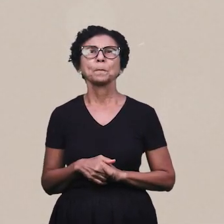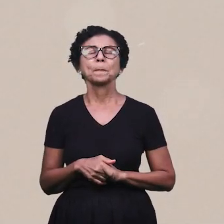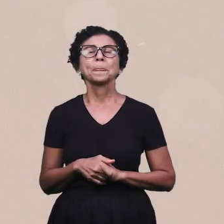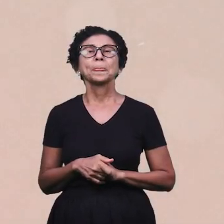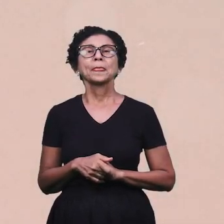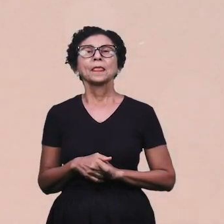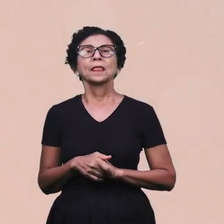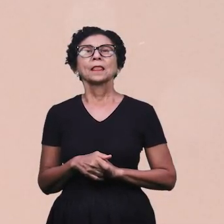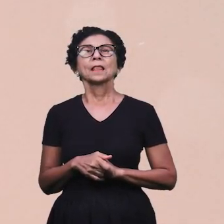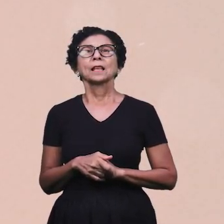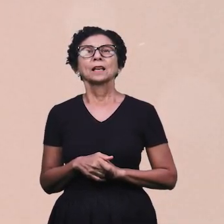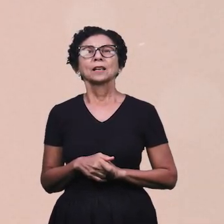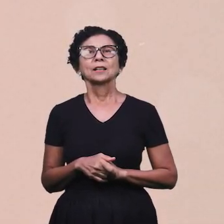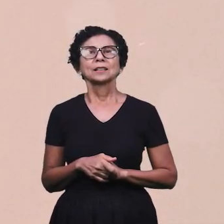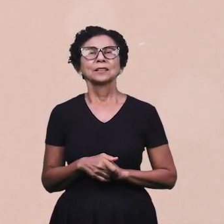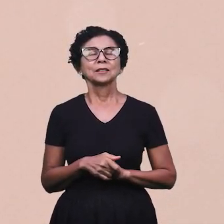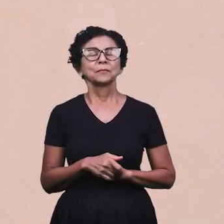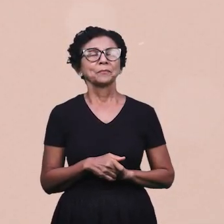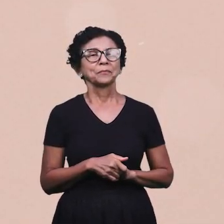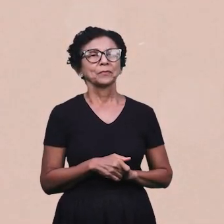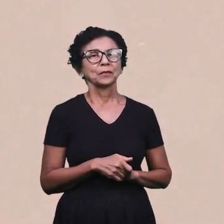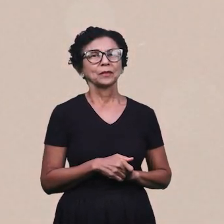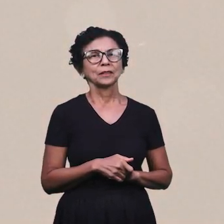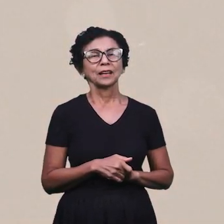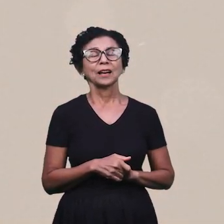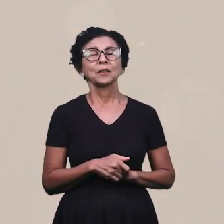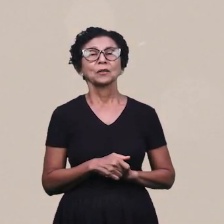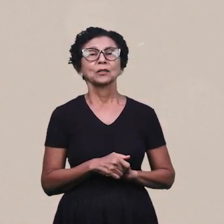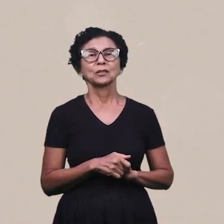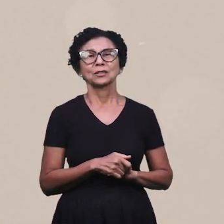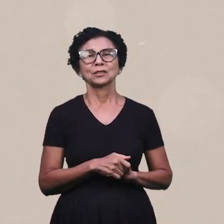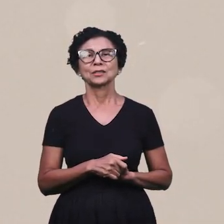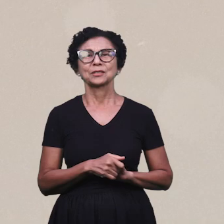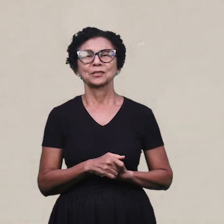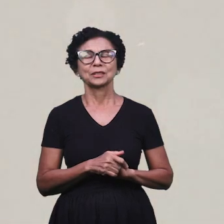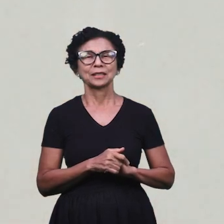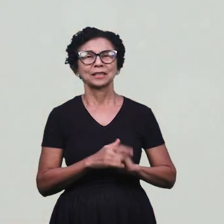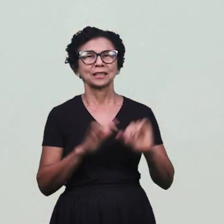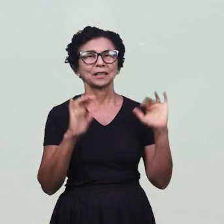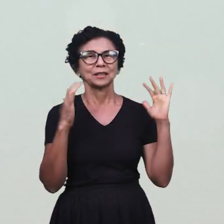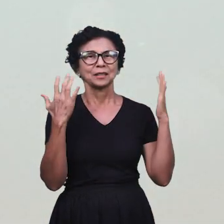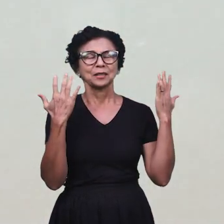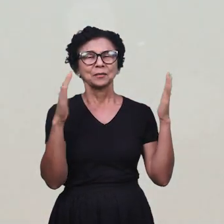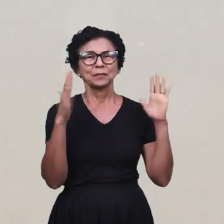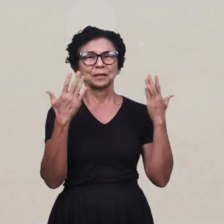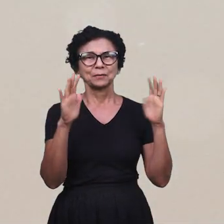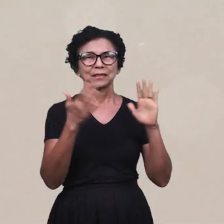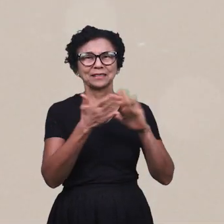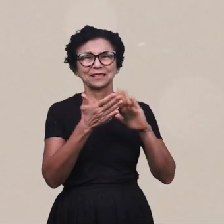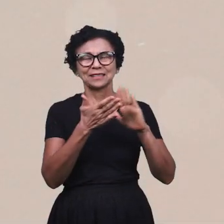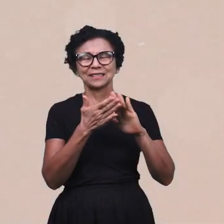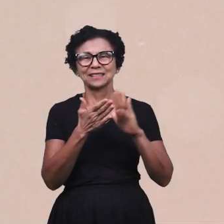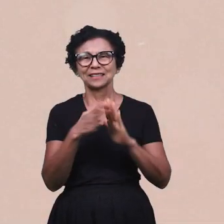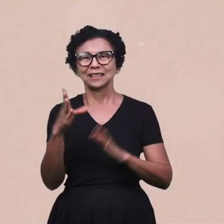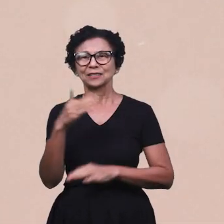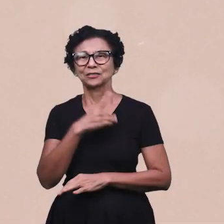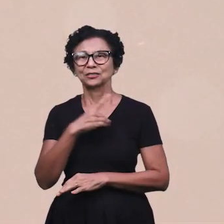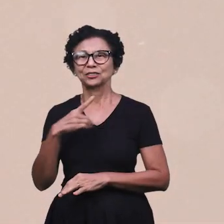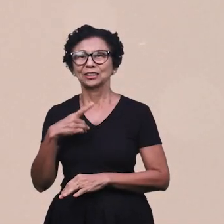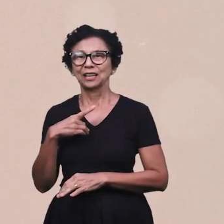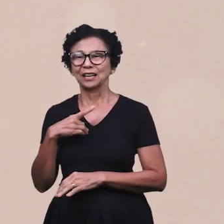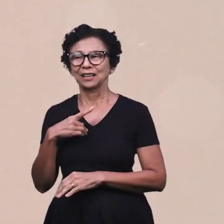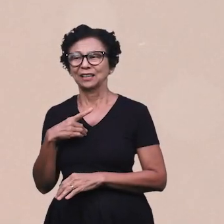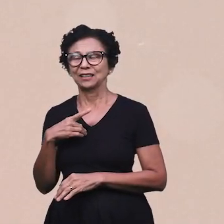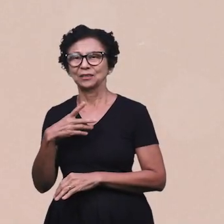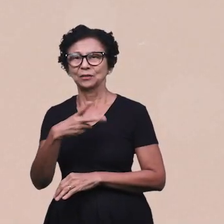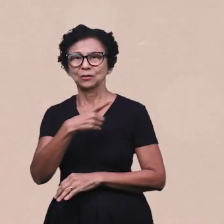Paraíba. Hoje quero homenagear o diácono Antônio Vieira, um dos mais antigos diáconos da Paraíba. Há 40 anos, quando